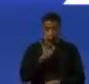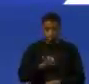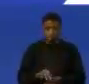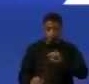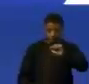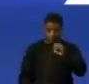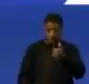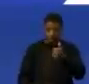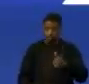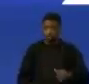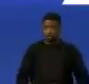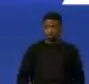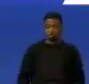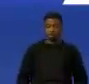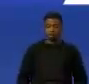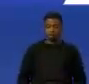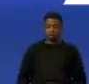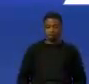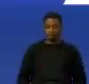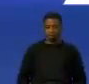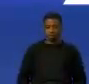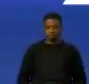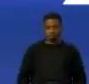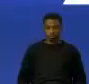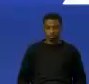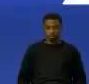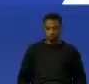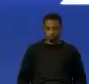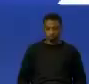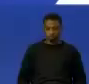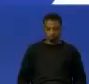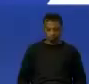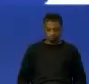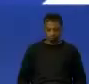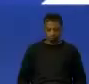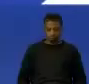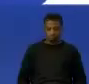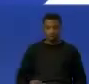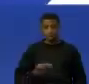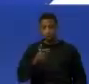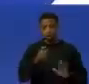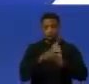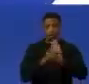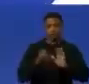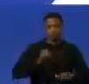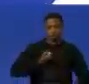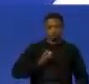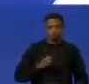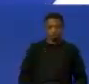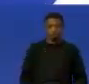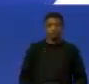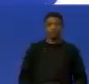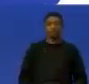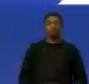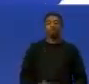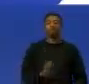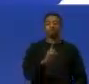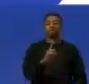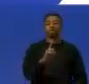A. Letra A. Agora, partindo para a nossa próxima questão, questão de número